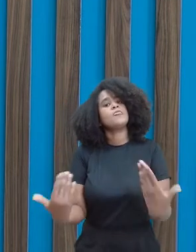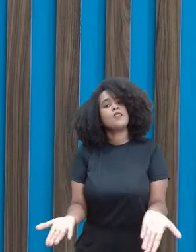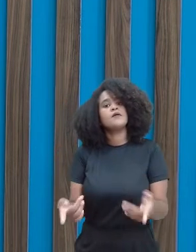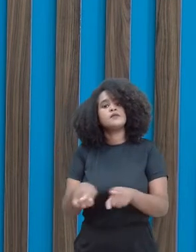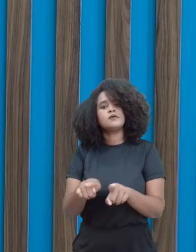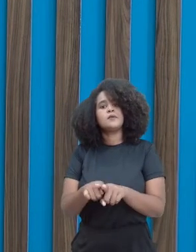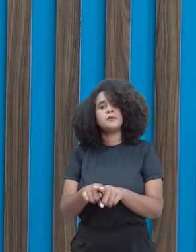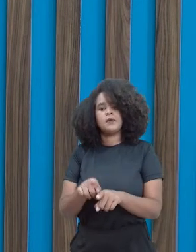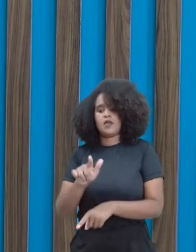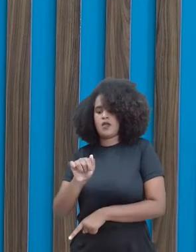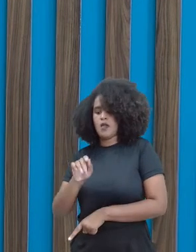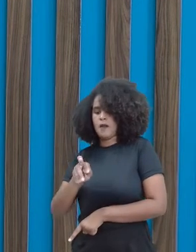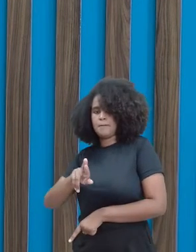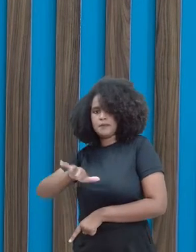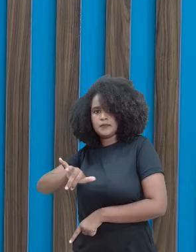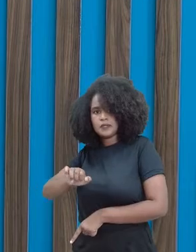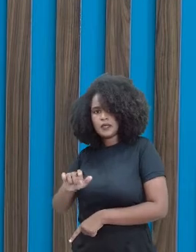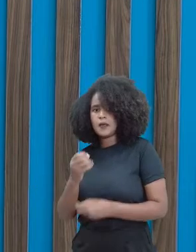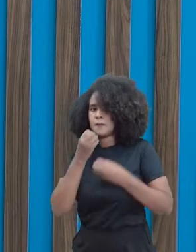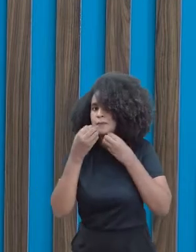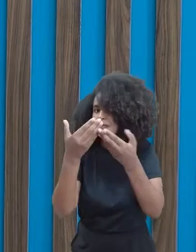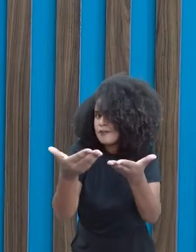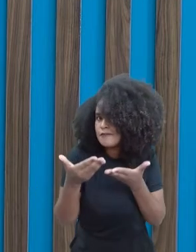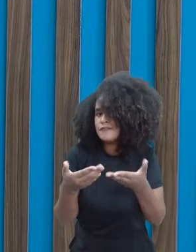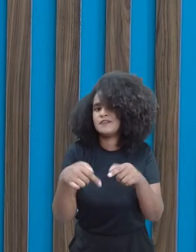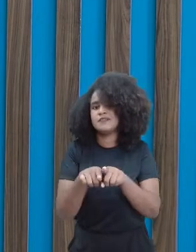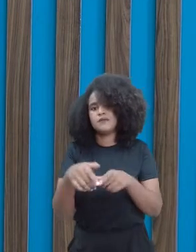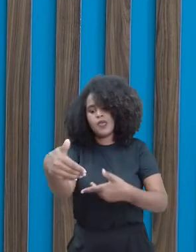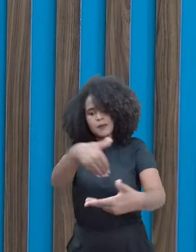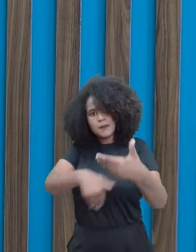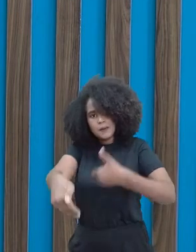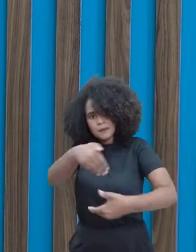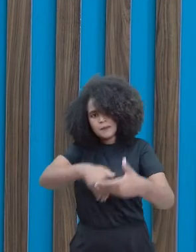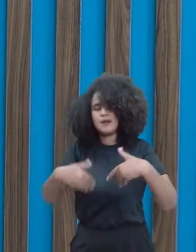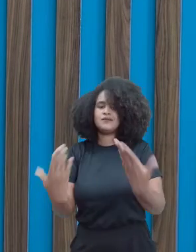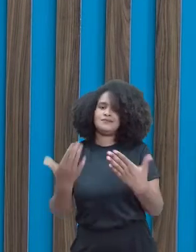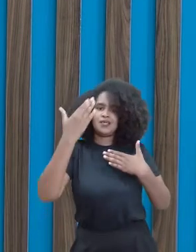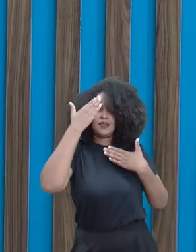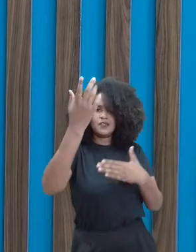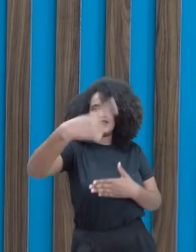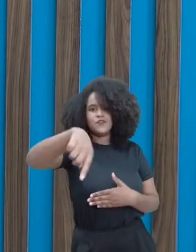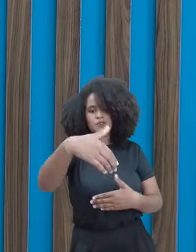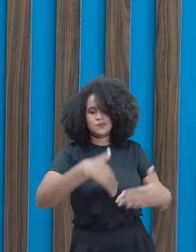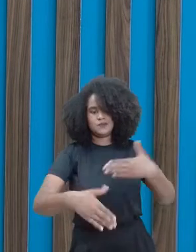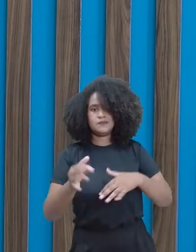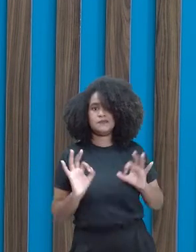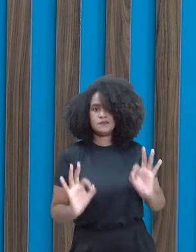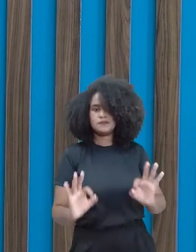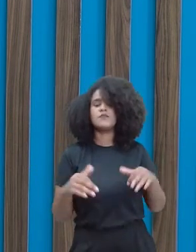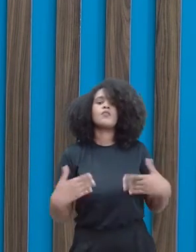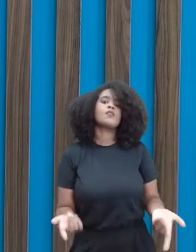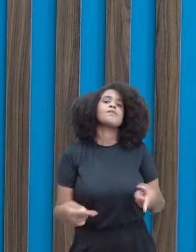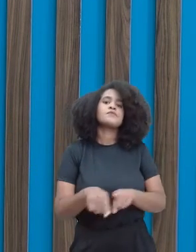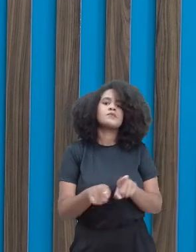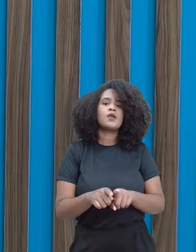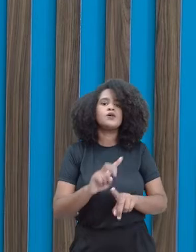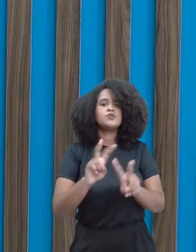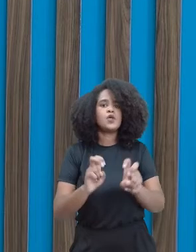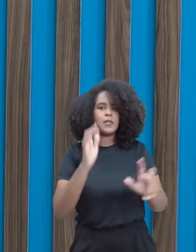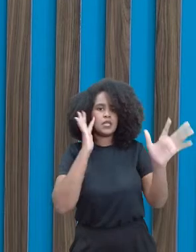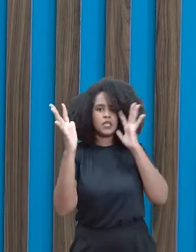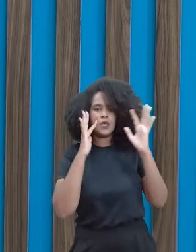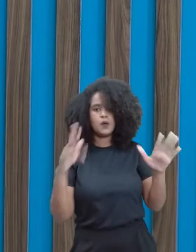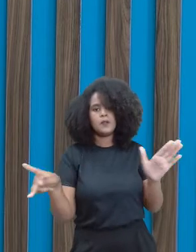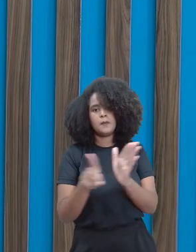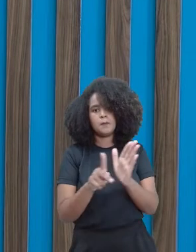bem-vindo, Gabriel. Continue na nossa aula interagindo conosco. Agradecemos muito a sua participação. E sobre a teoria da evolução